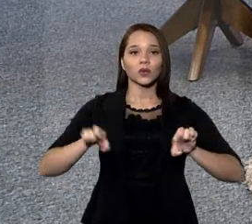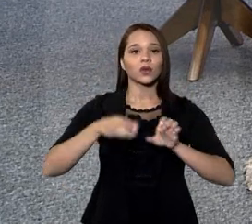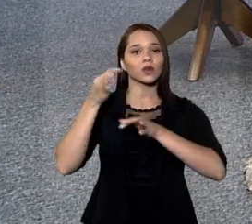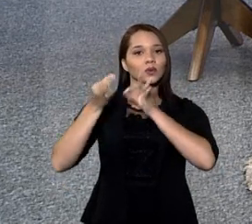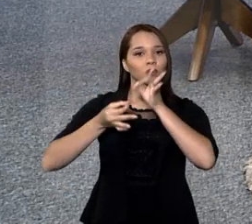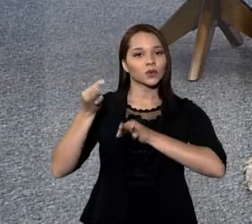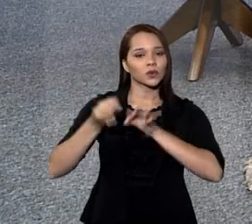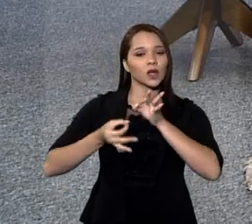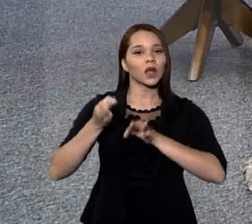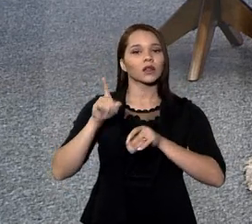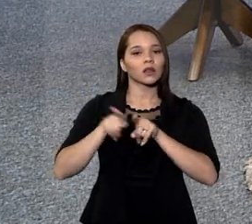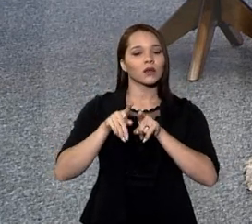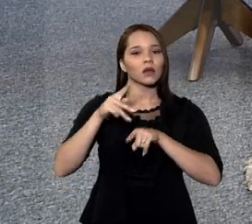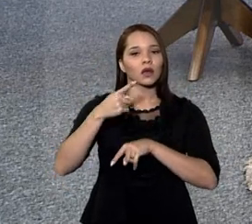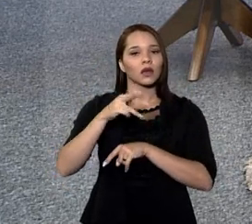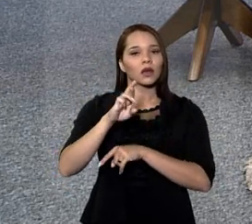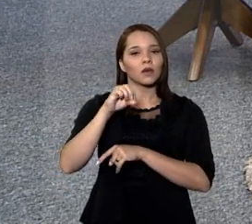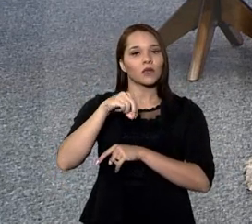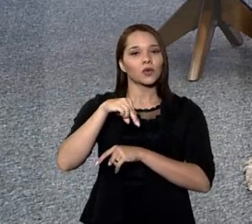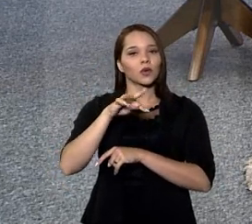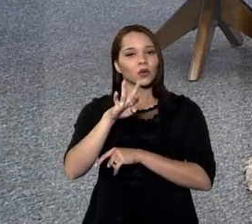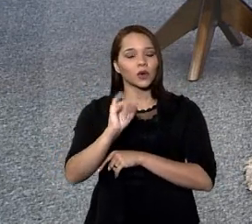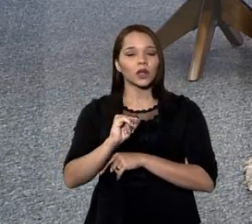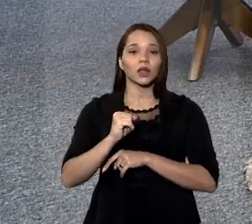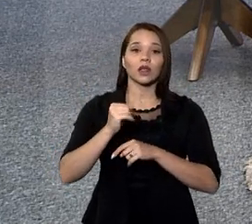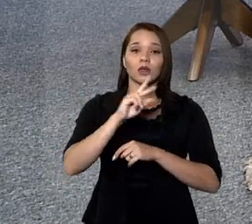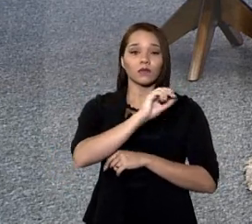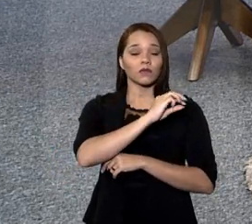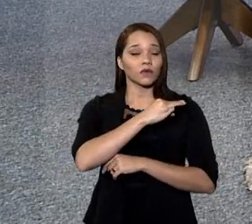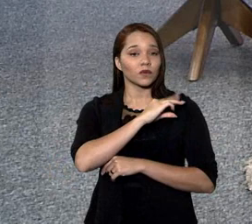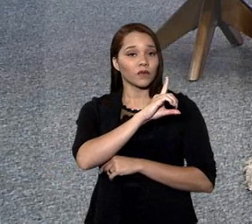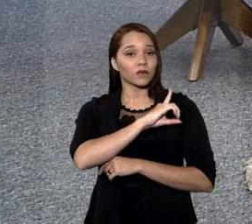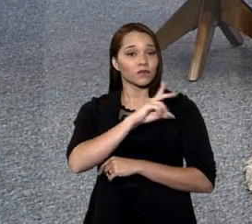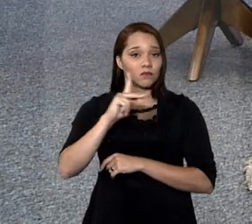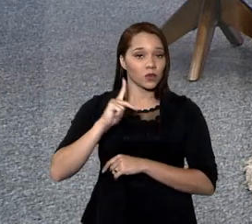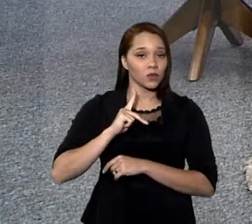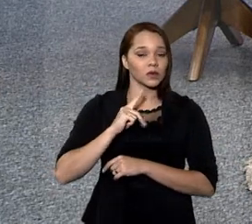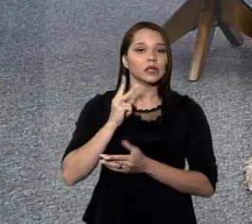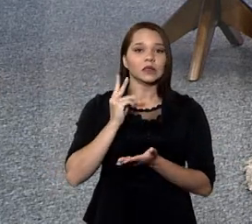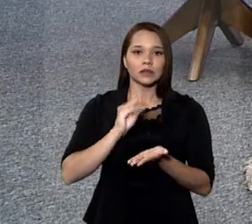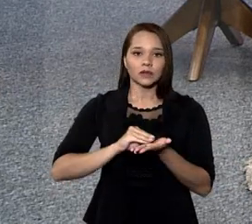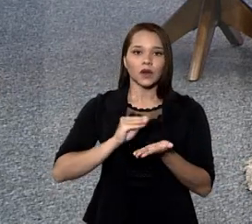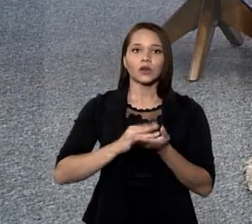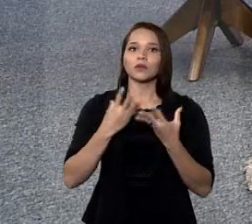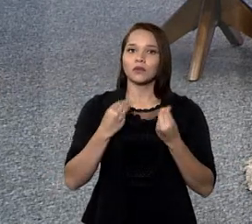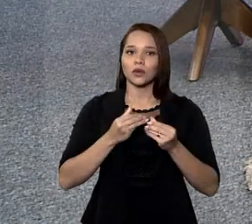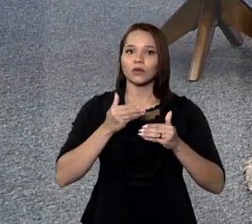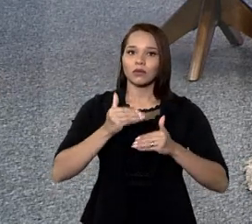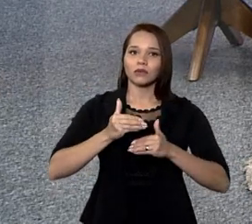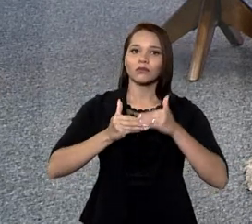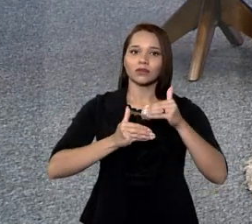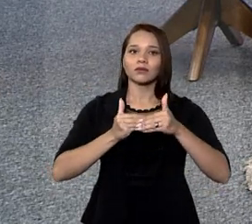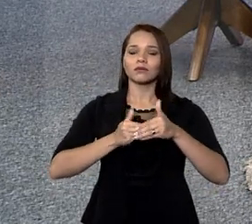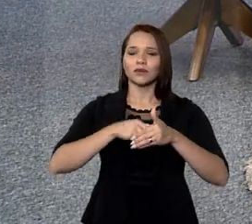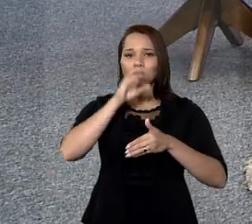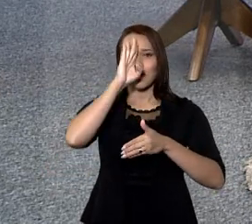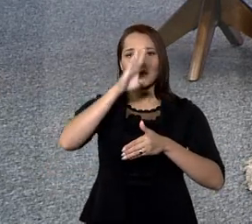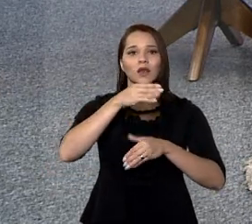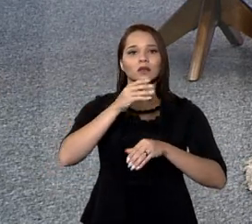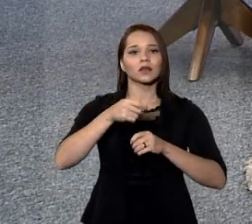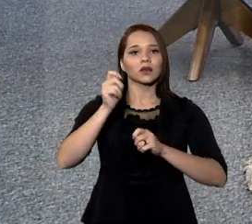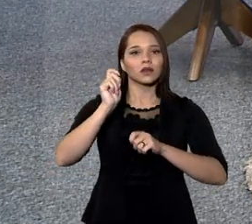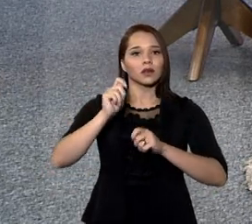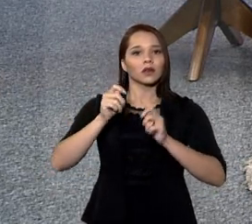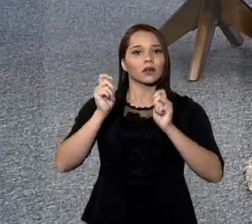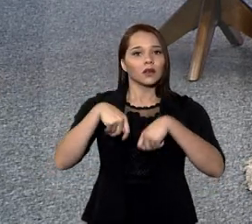a estruturação dos juizados promotorias defensorias públicas ainda muitos muitas caminhadas e especialmente no que diz respeito à